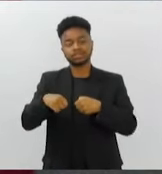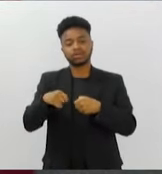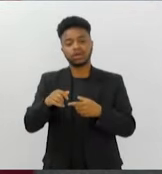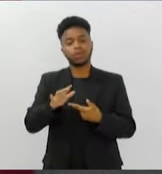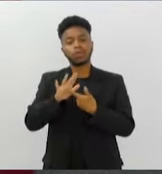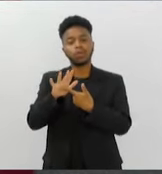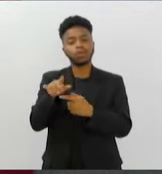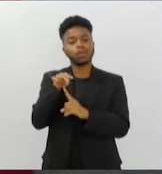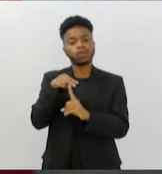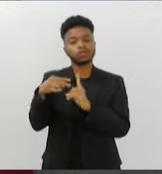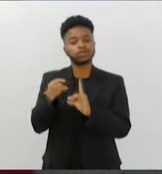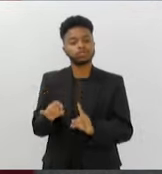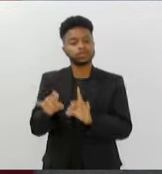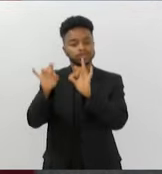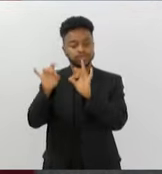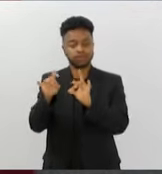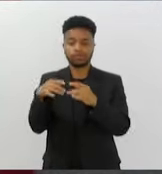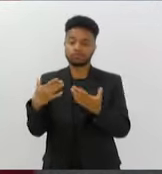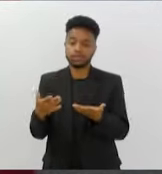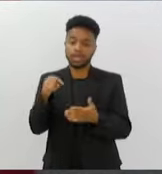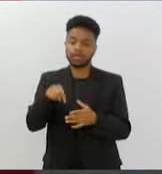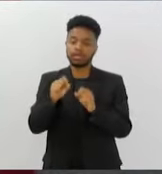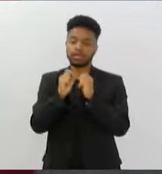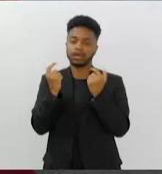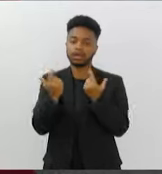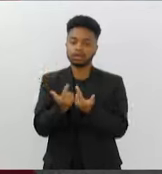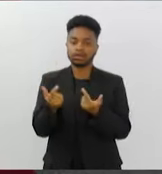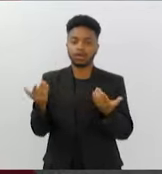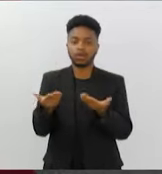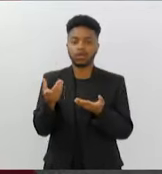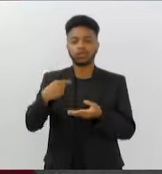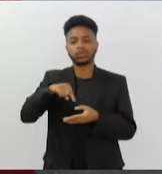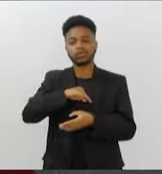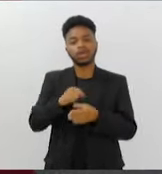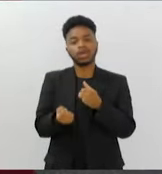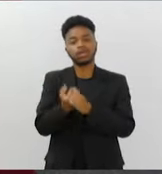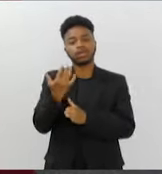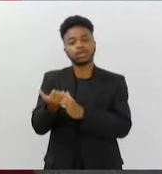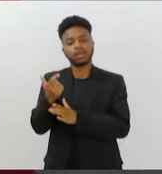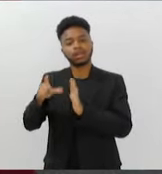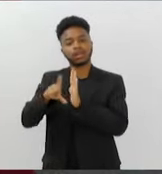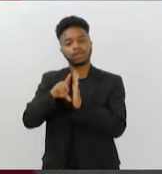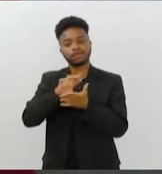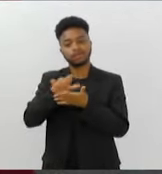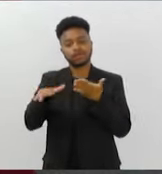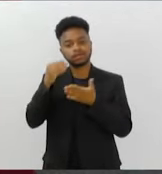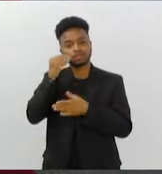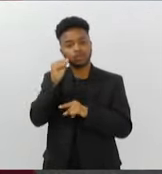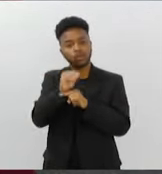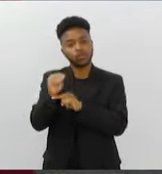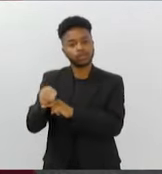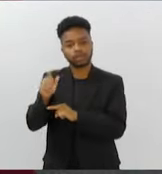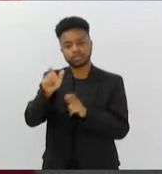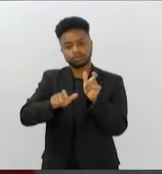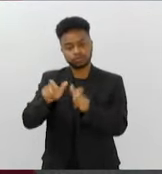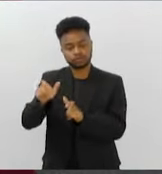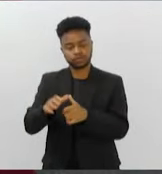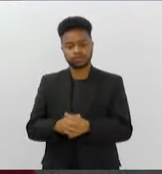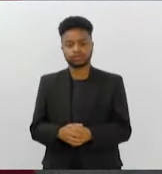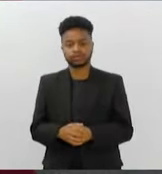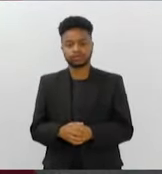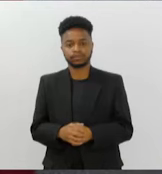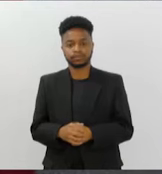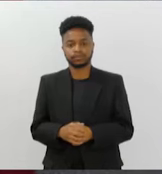muito especial para elas. Então, aqui a casa agora está legislando para cuidar dessas pessoas que quem cuida. O